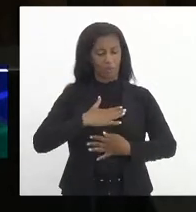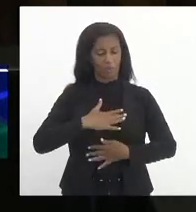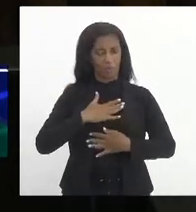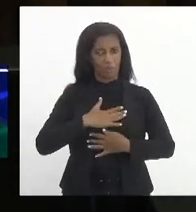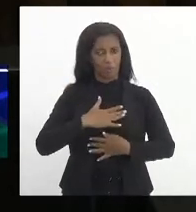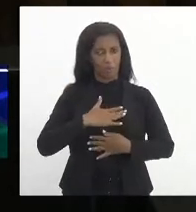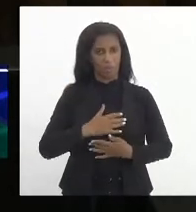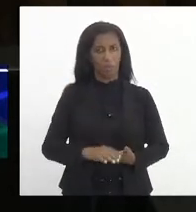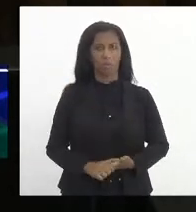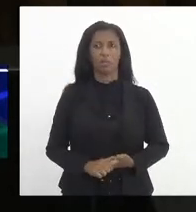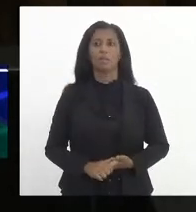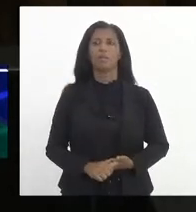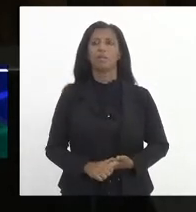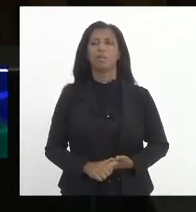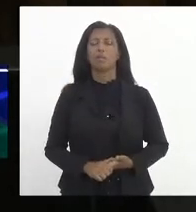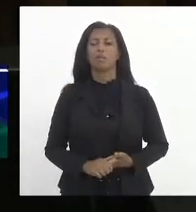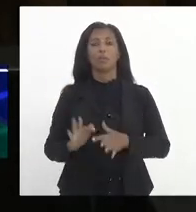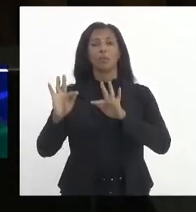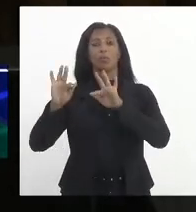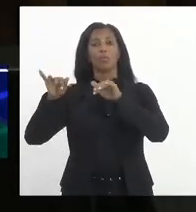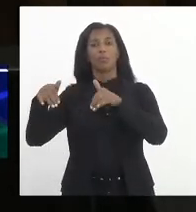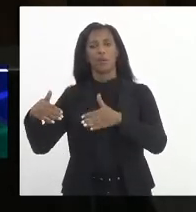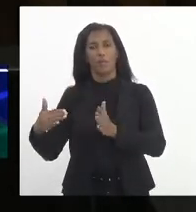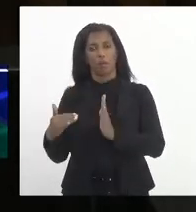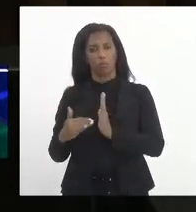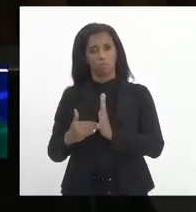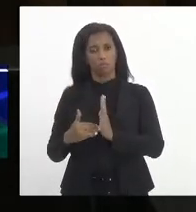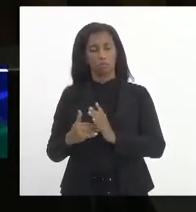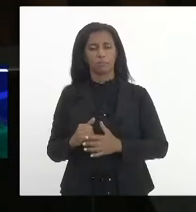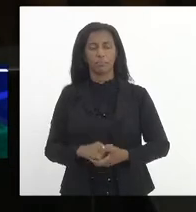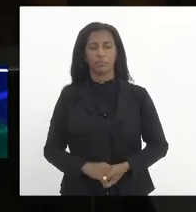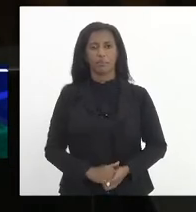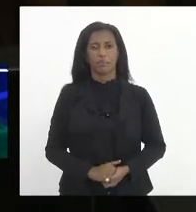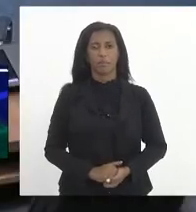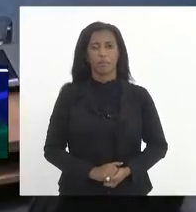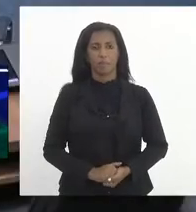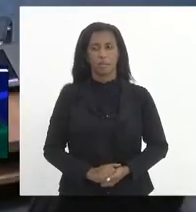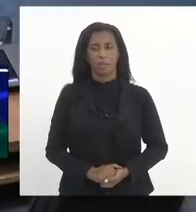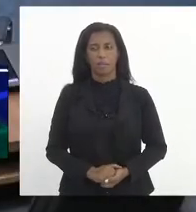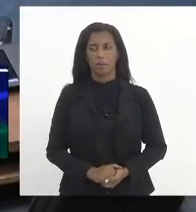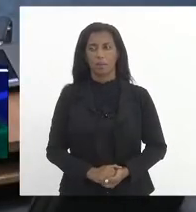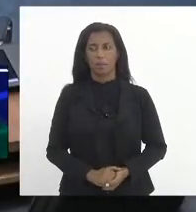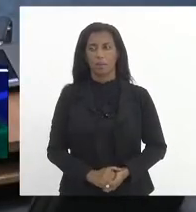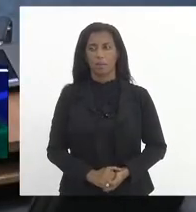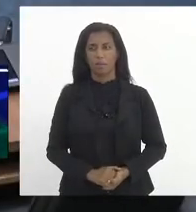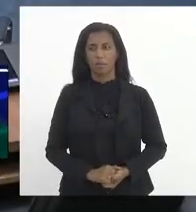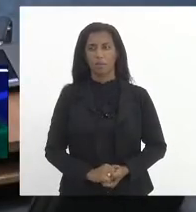no expediente final muito obrigado sopa E aí